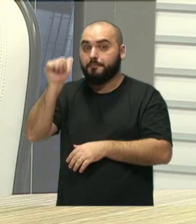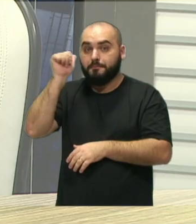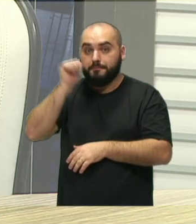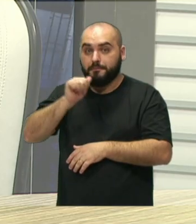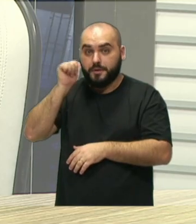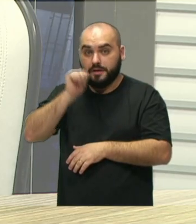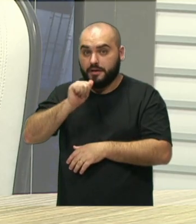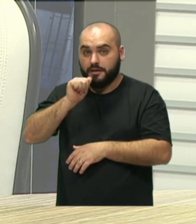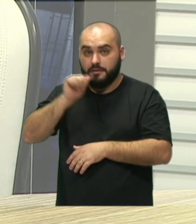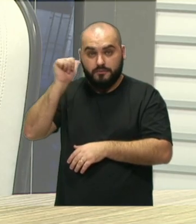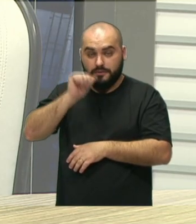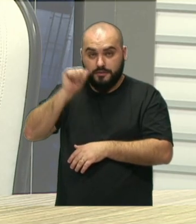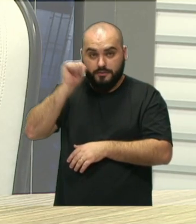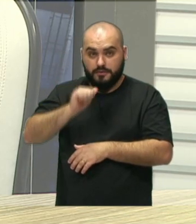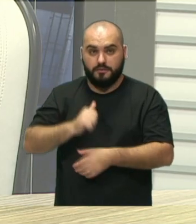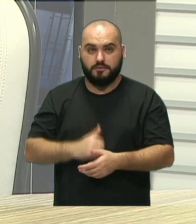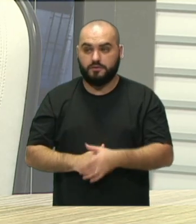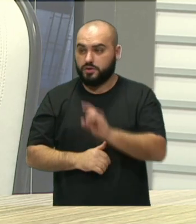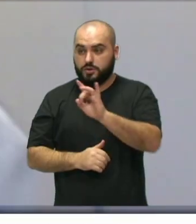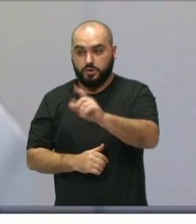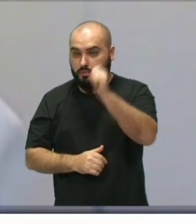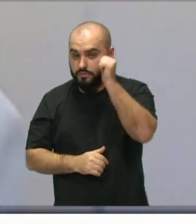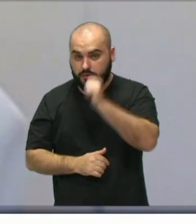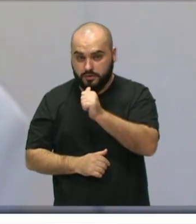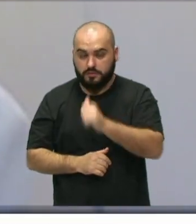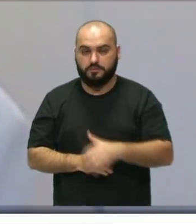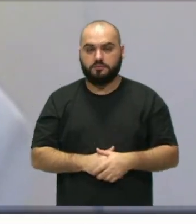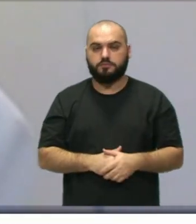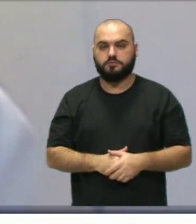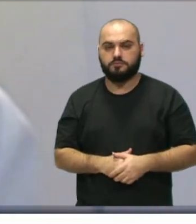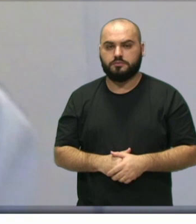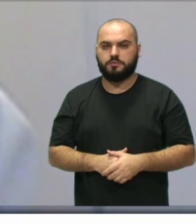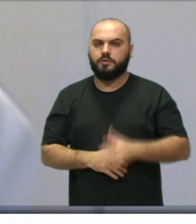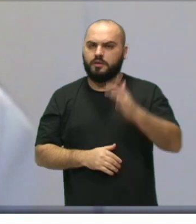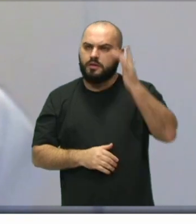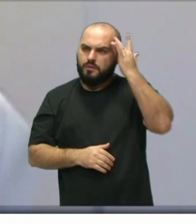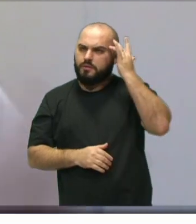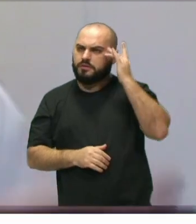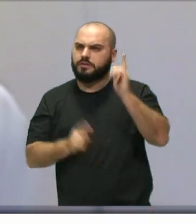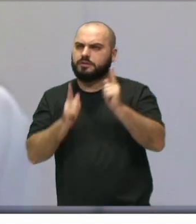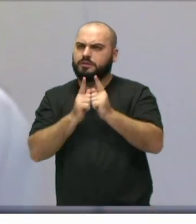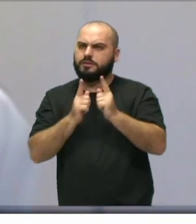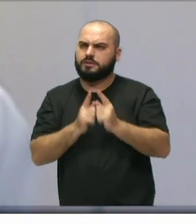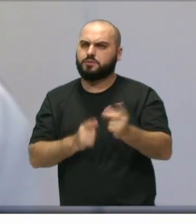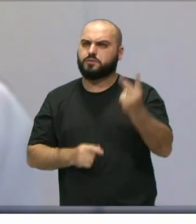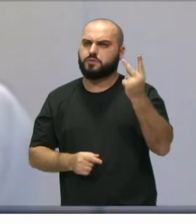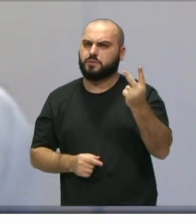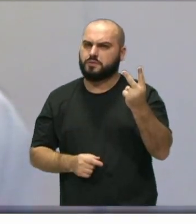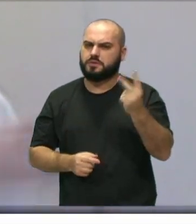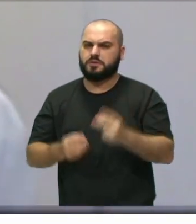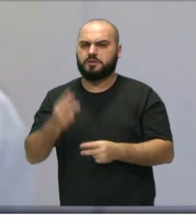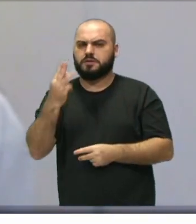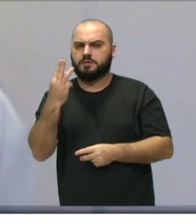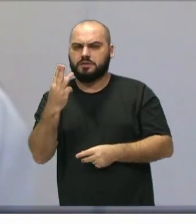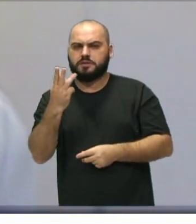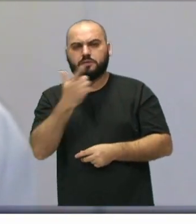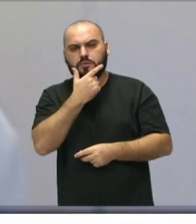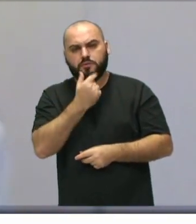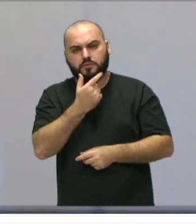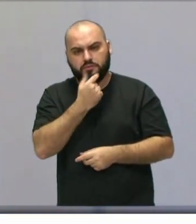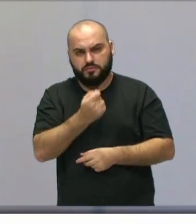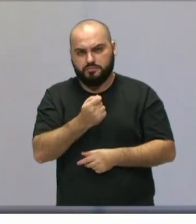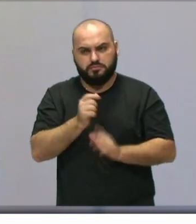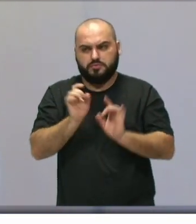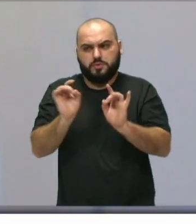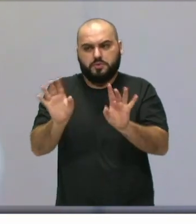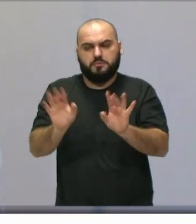com fibromialgia, eu atendi exclusivamente mulheres. Durante todo esse tempo, acho que eu atendi 2 ou 3 homens, agora, coincidentemente, eu estou com 2 pacientes com